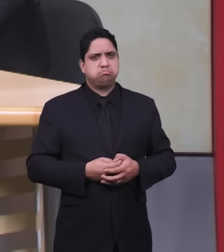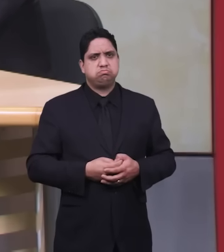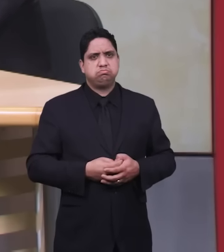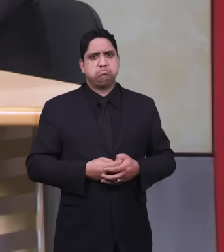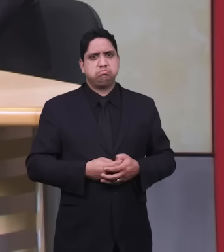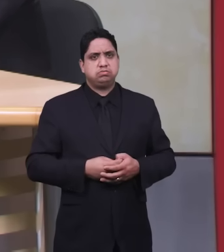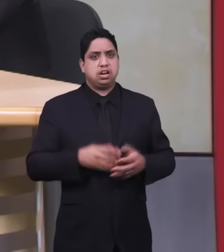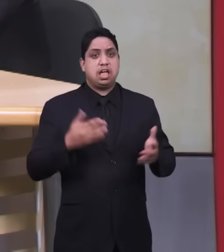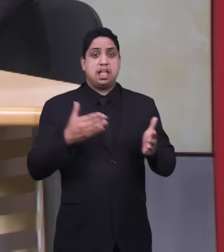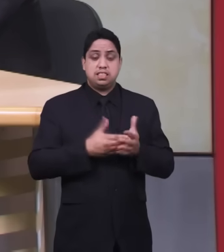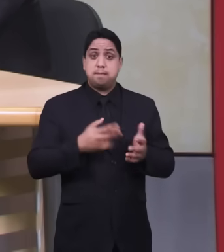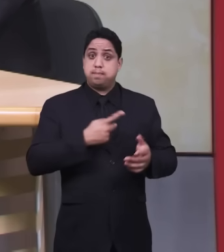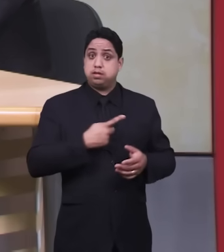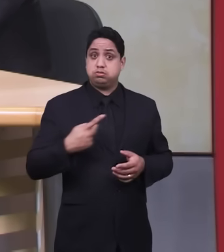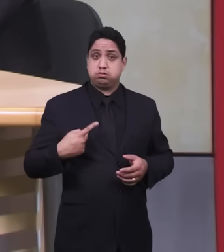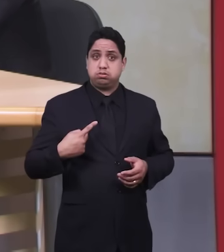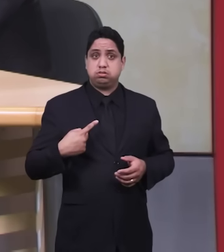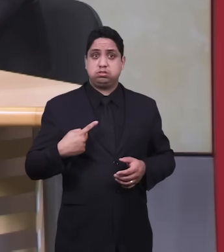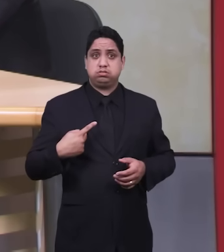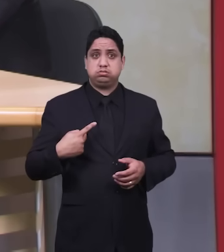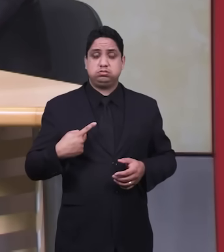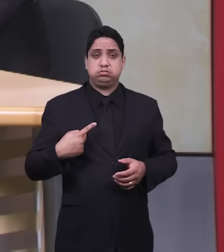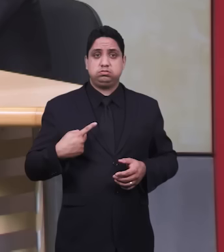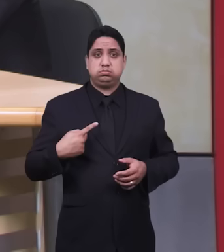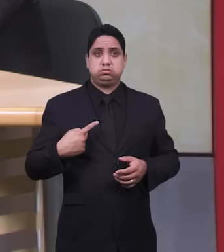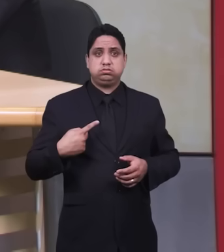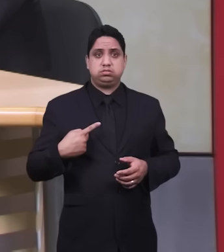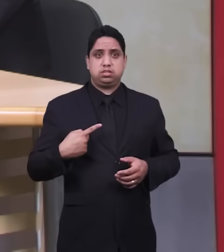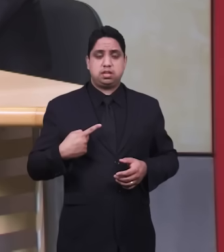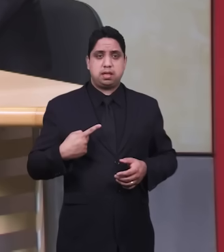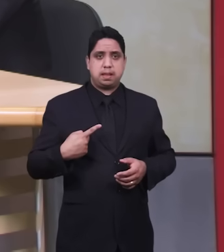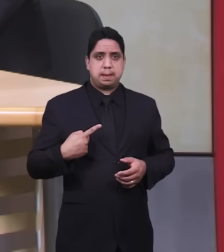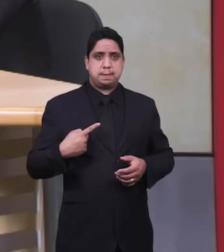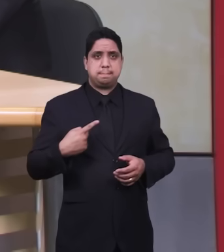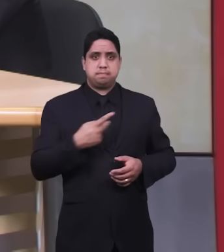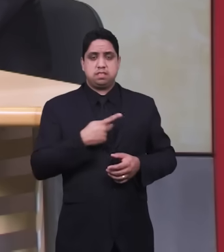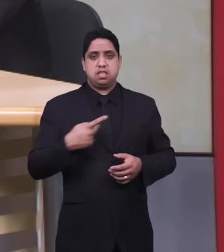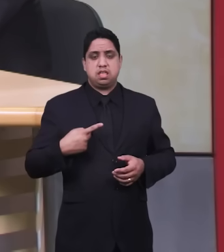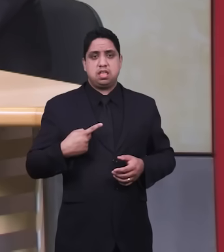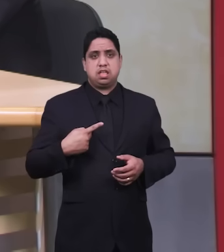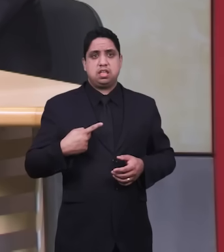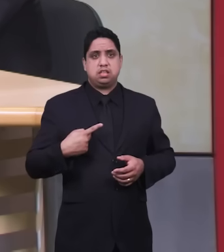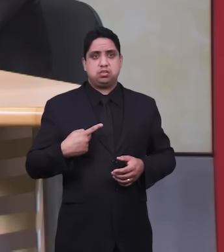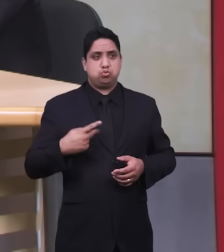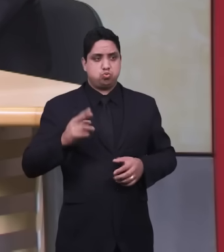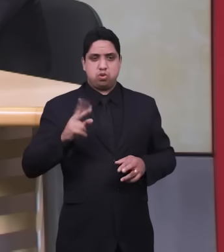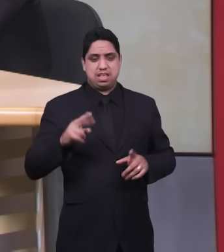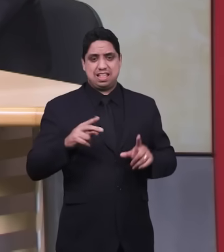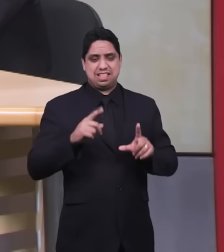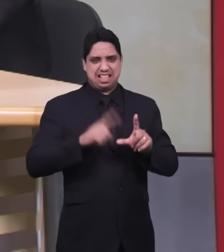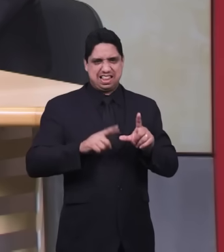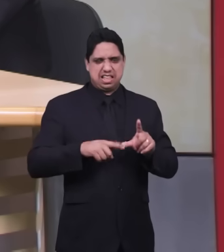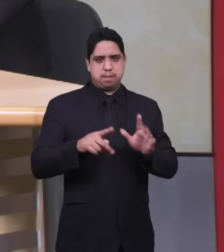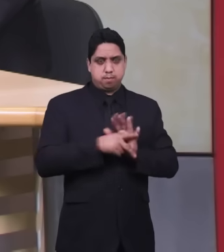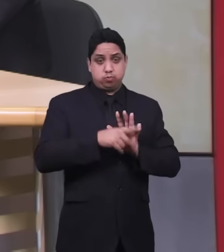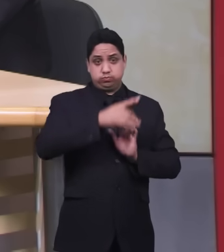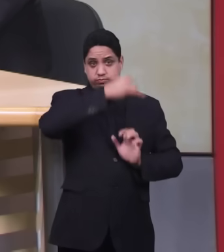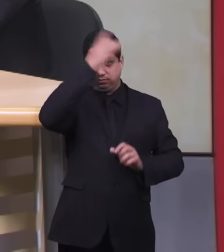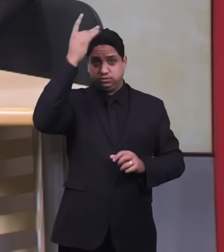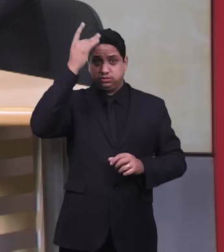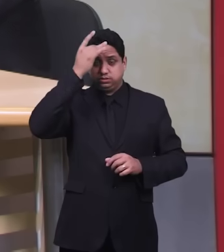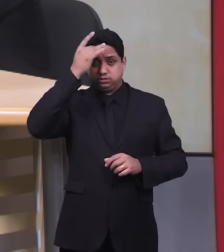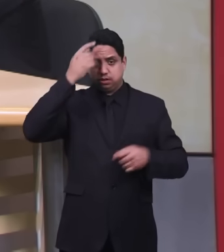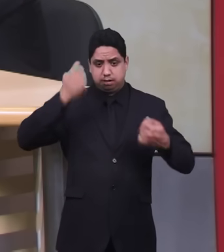coisa interessante. Até ministério, você tem ministério, que é o ministério do Espírito, né? Que o ministério não é, não é da letra, é do Espírito, ou seja, você tem que